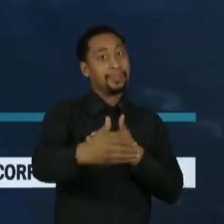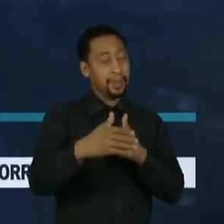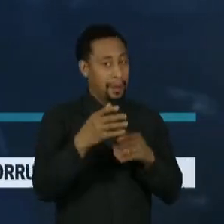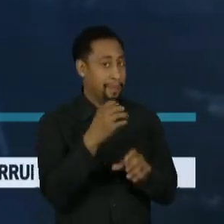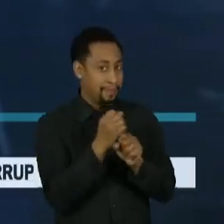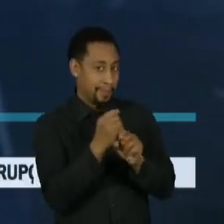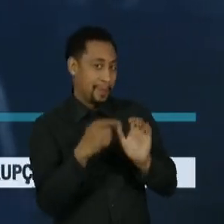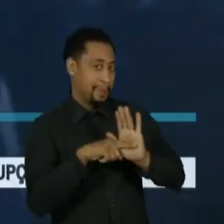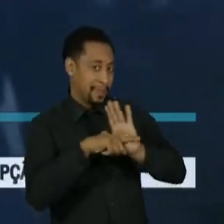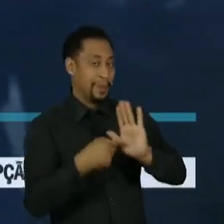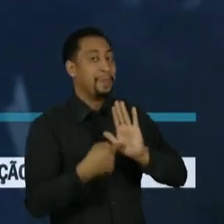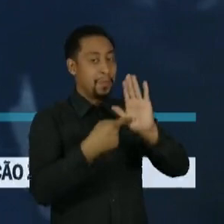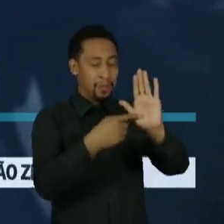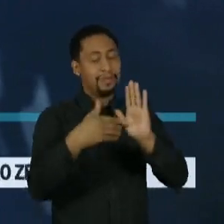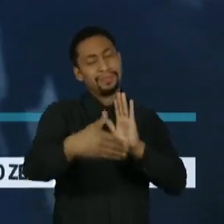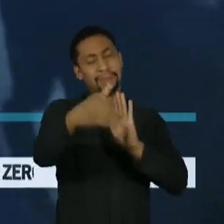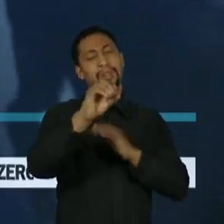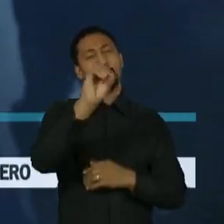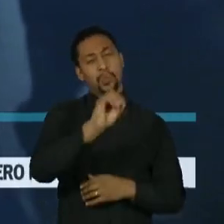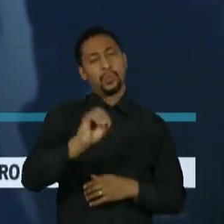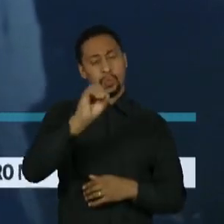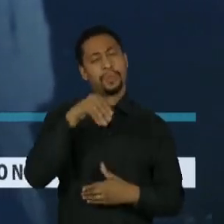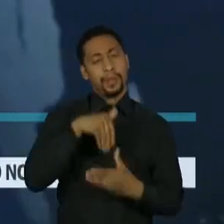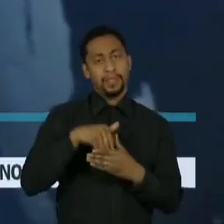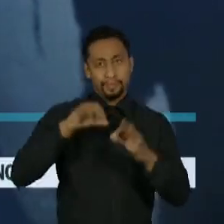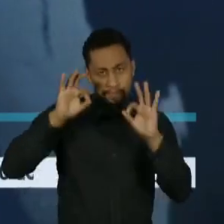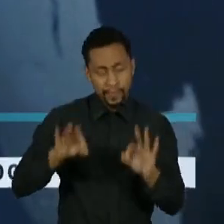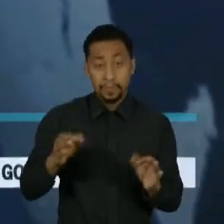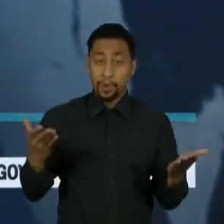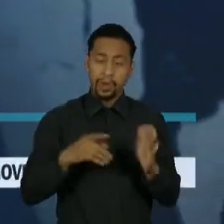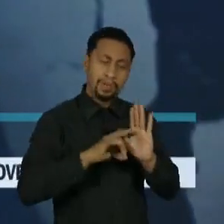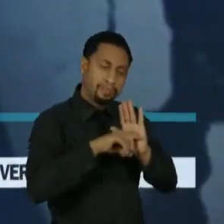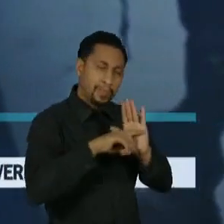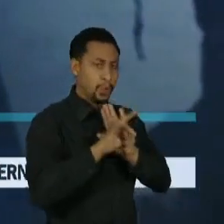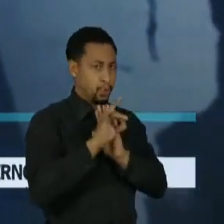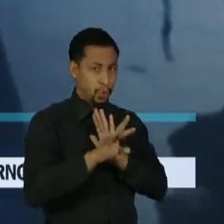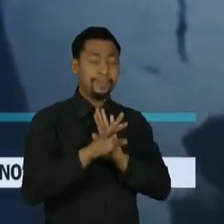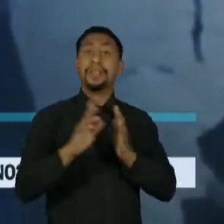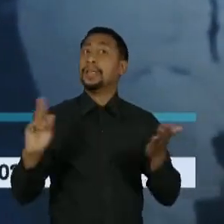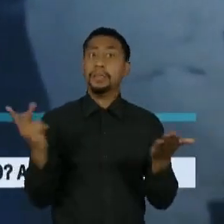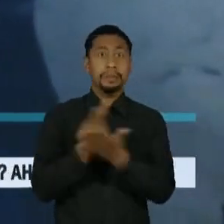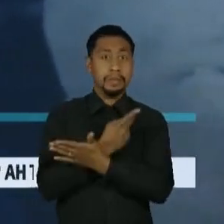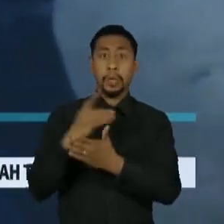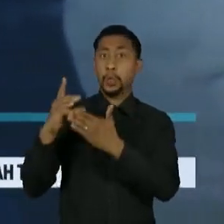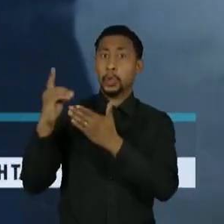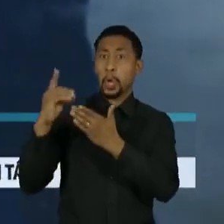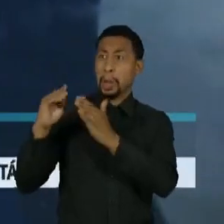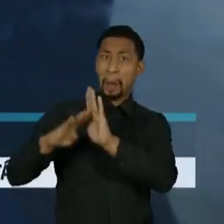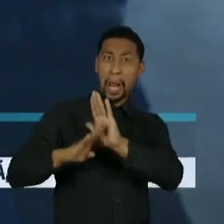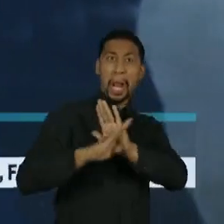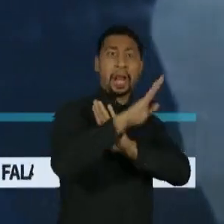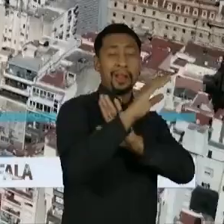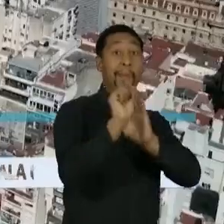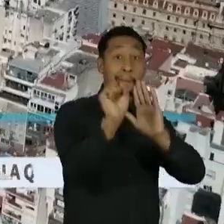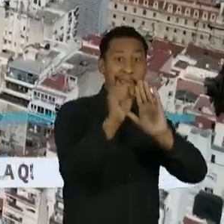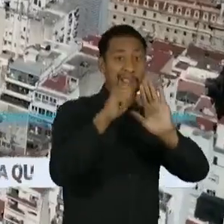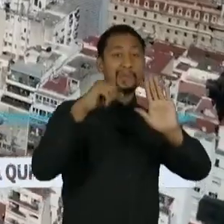no pleito em outubro. O mercado reagiu negativamente com alta nos juros e o tombo do peso diante do dólar.